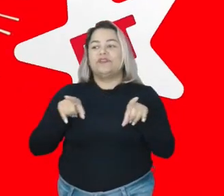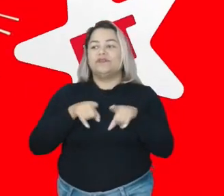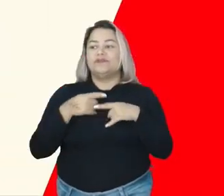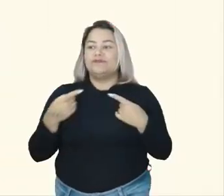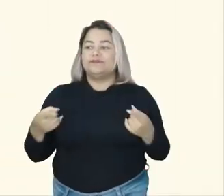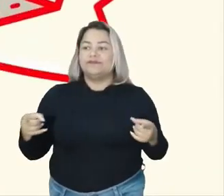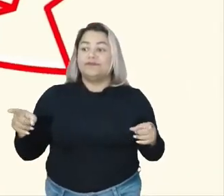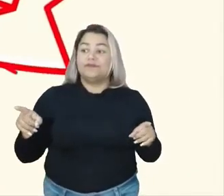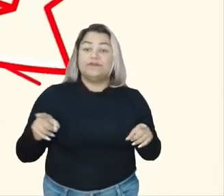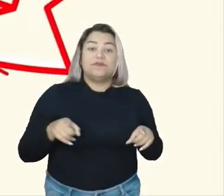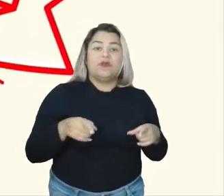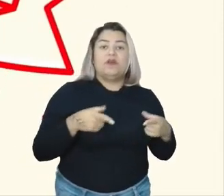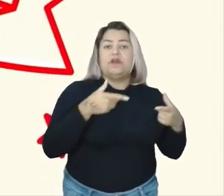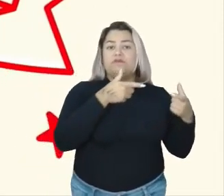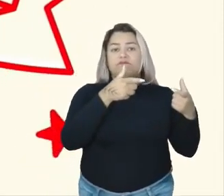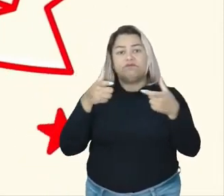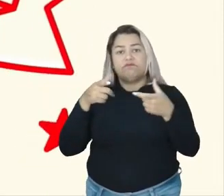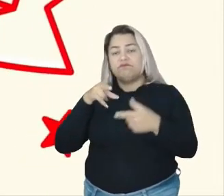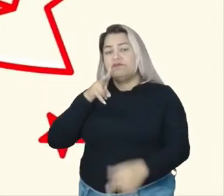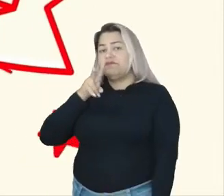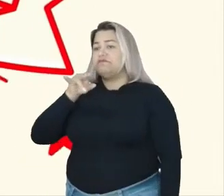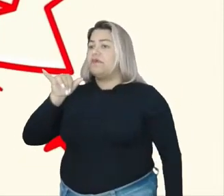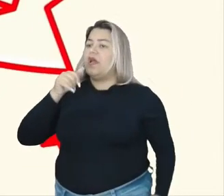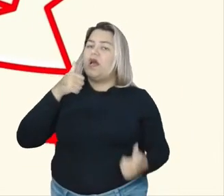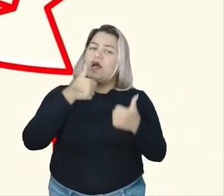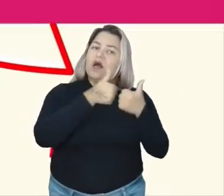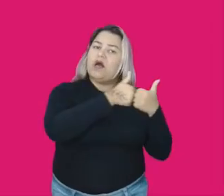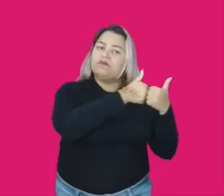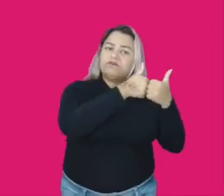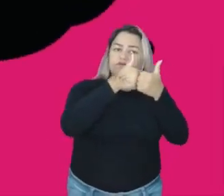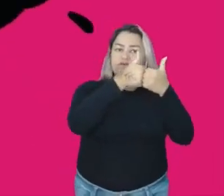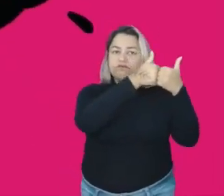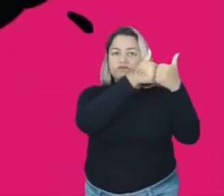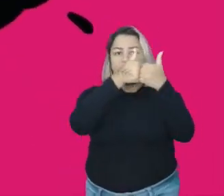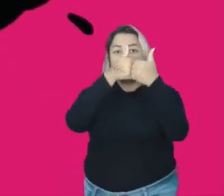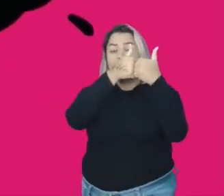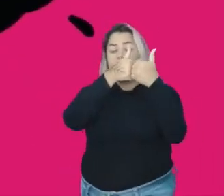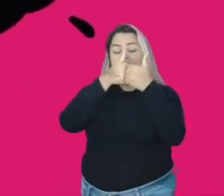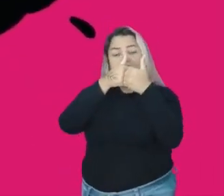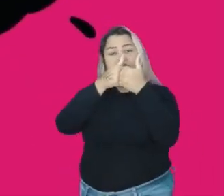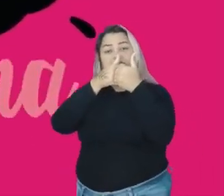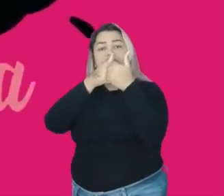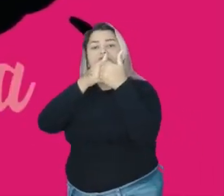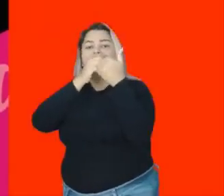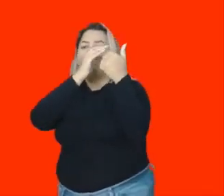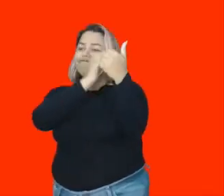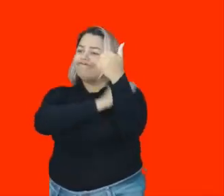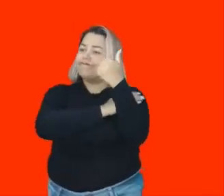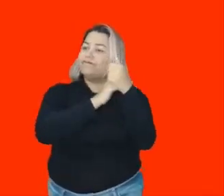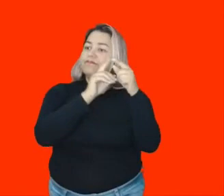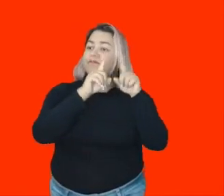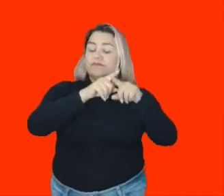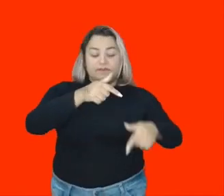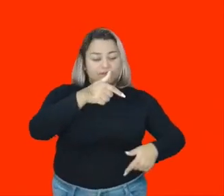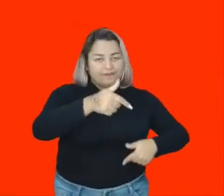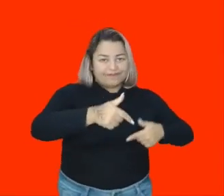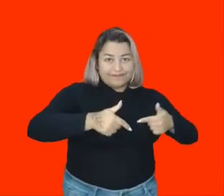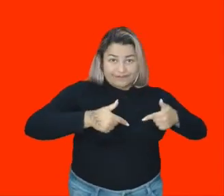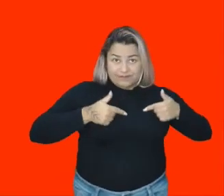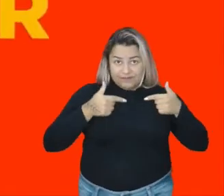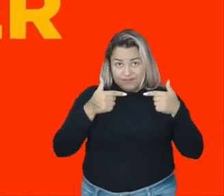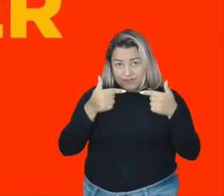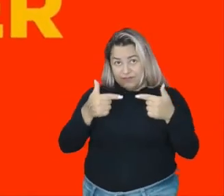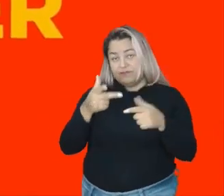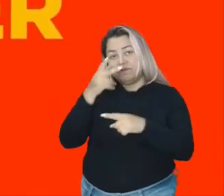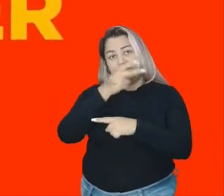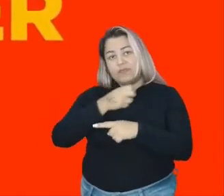brilha, ela é quem vai me guiar. Ser guerreira é minha sina,